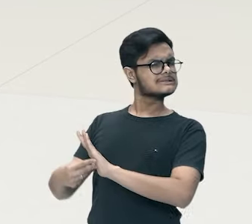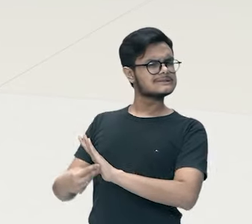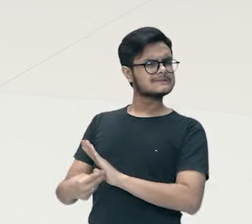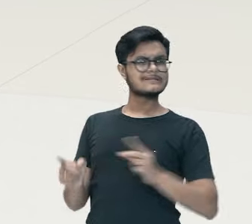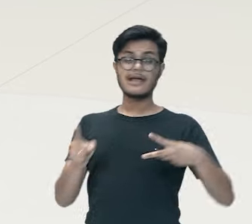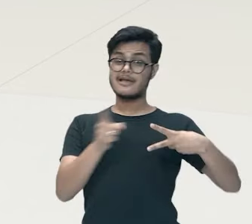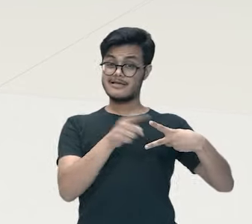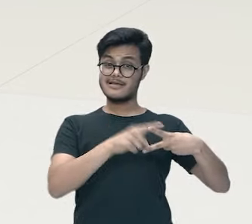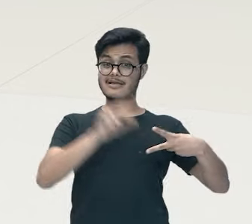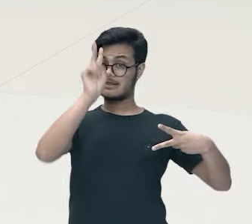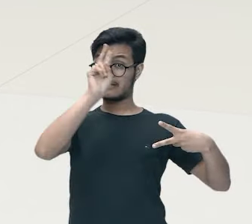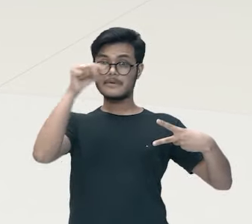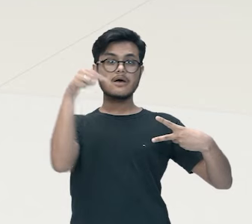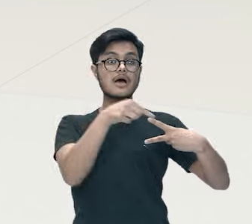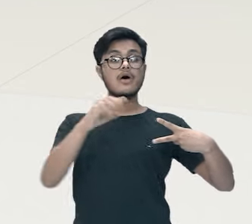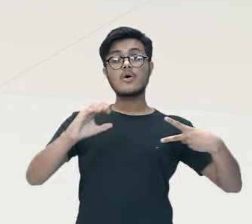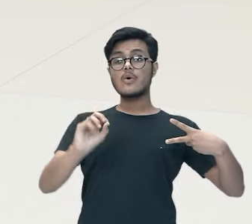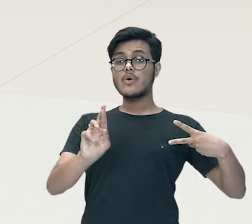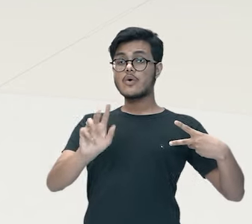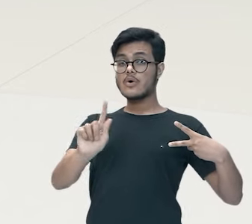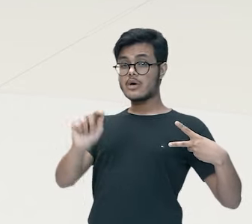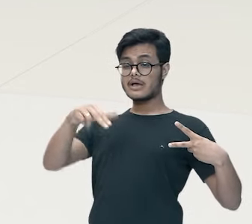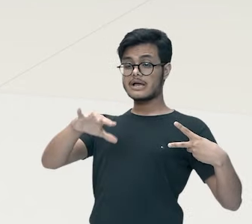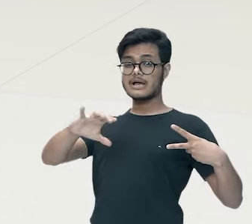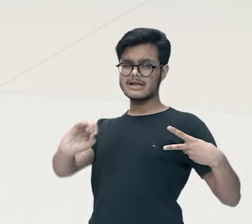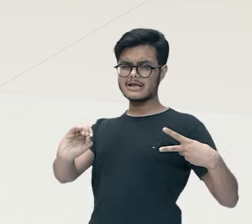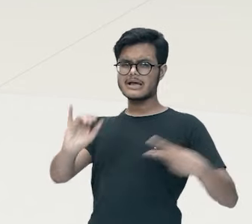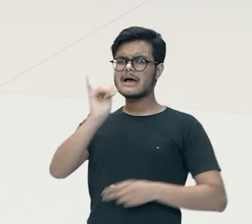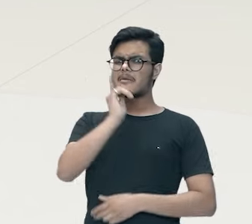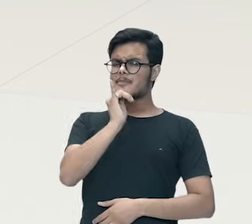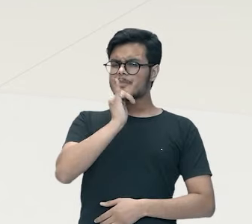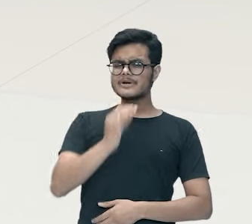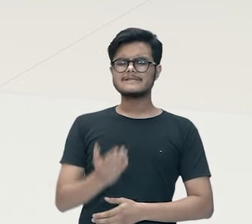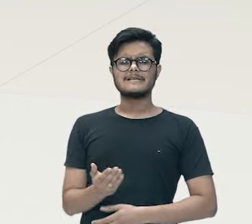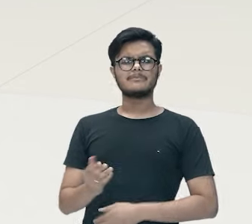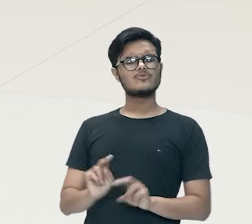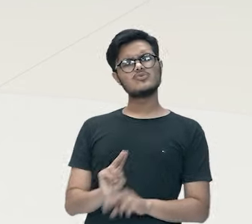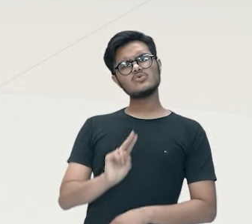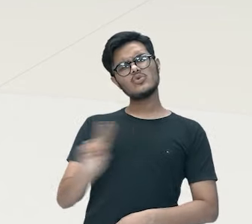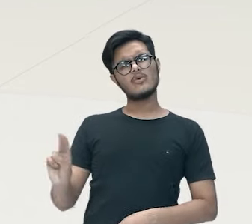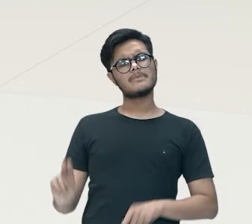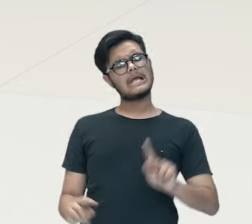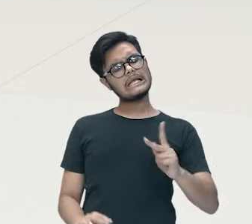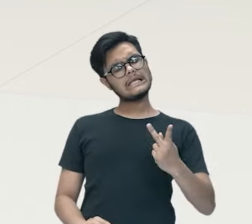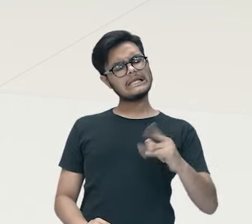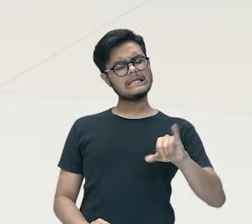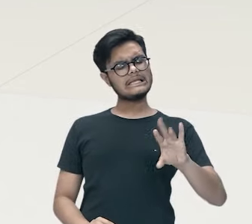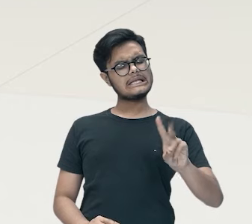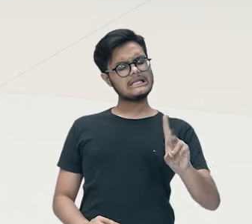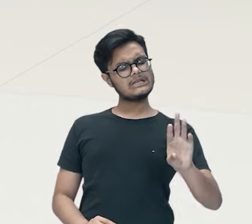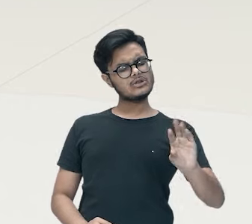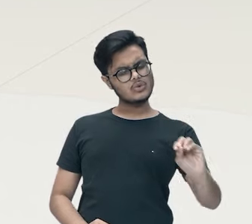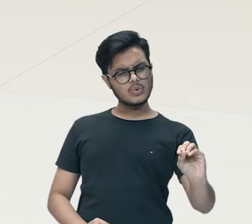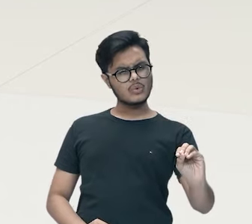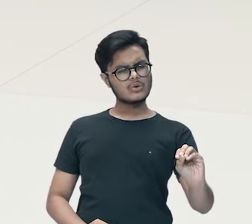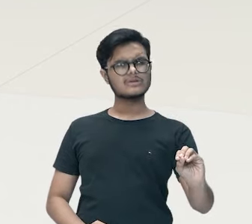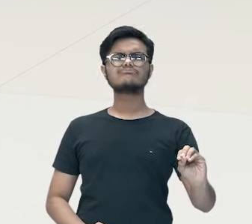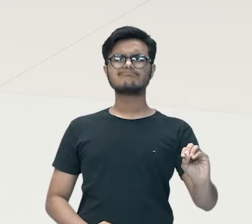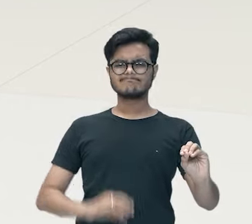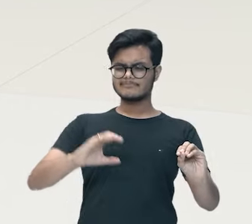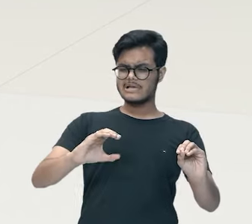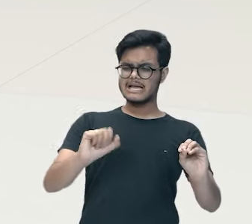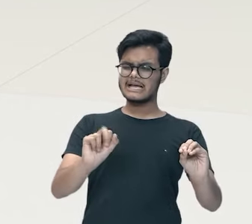hidrocarboneto, gente, a palavra eu acho que ajuda, tá até escrito aqui acima, né? Ajuda a gente a entender o que essa função